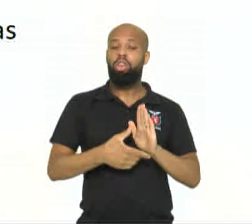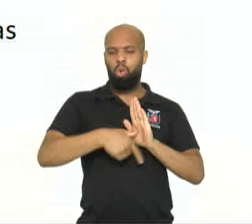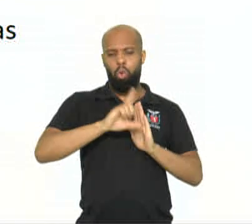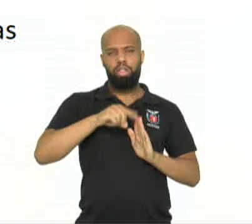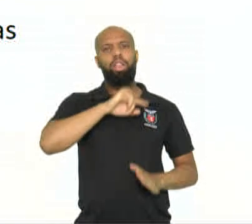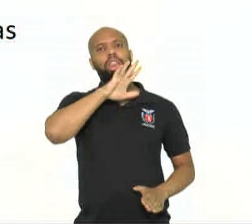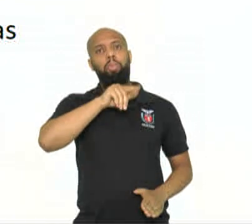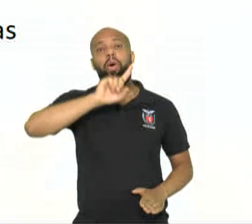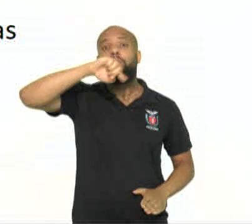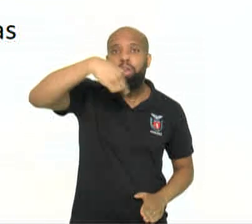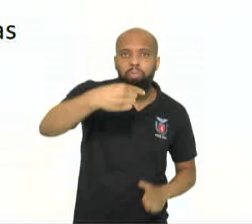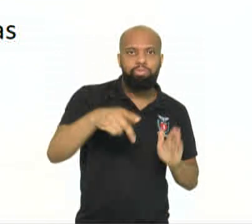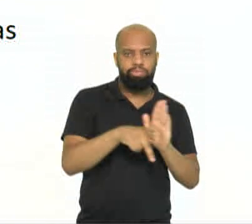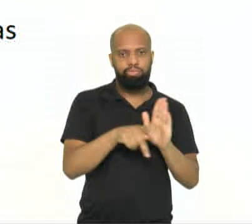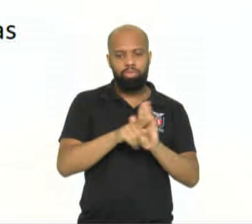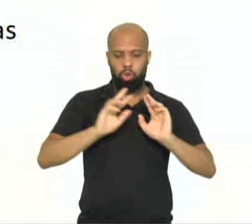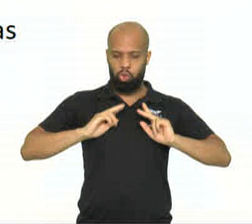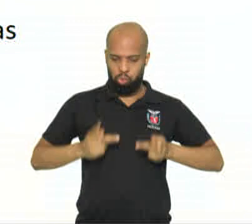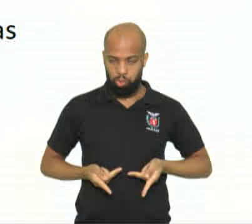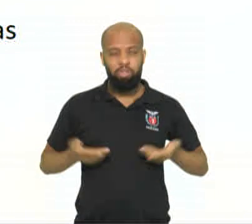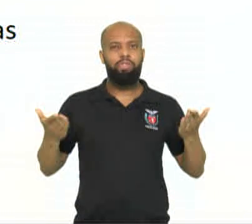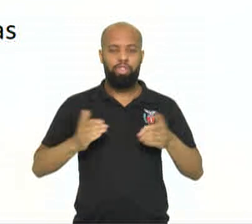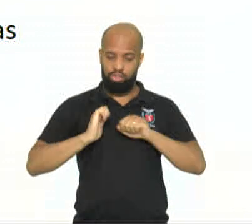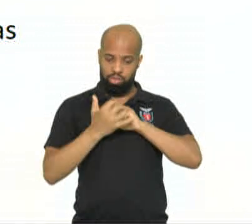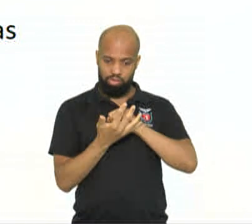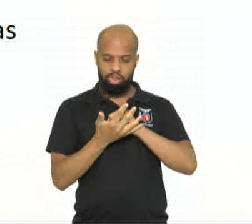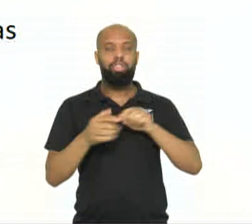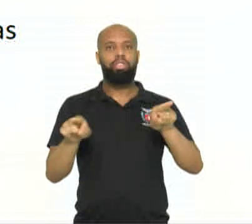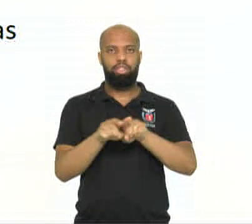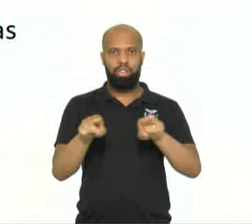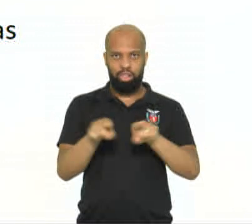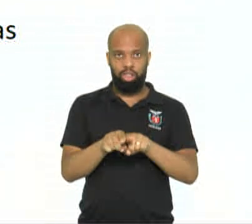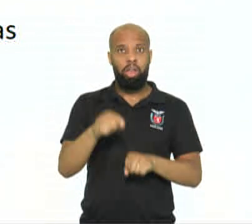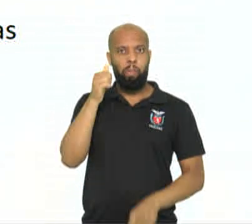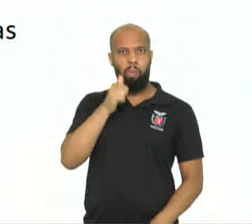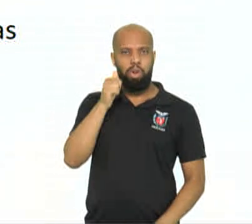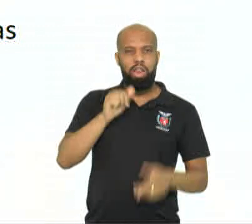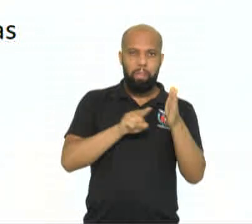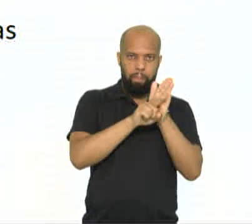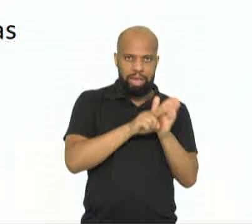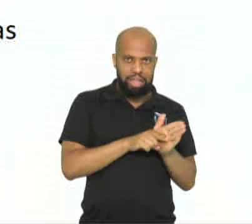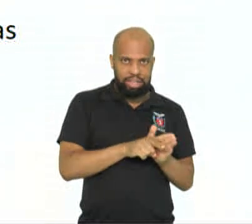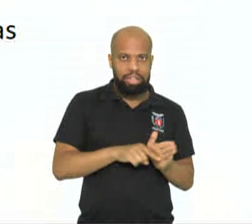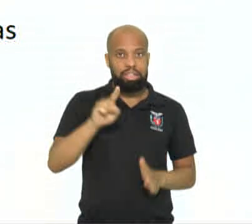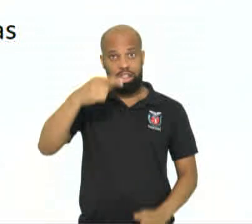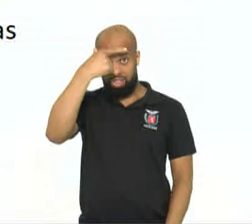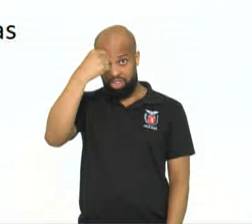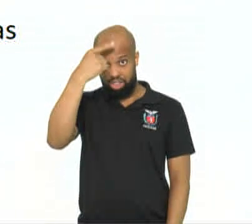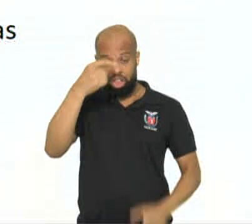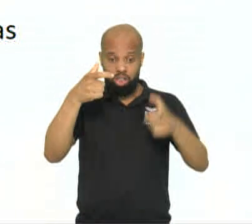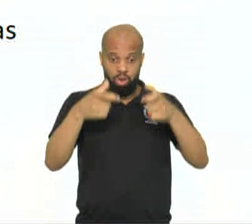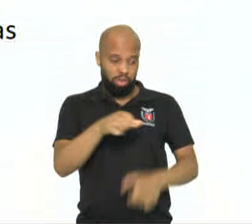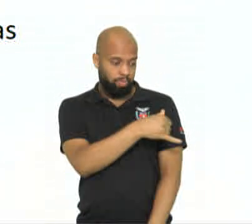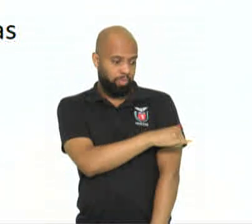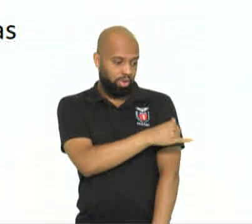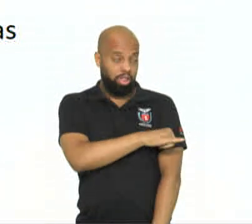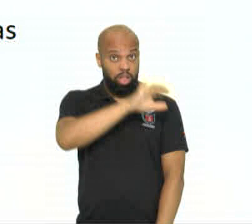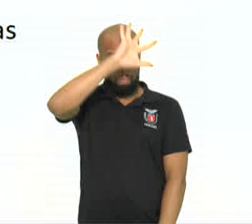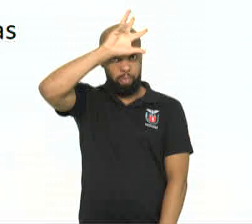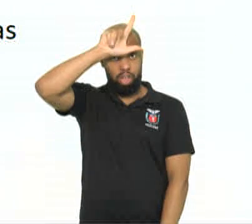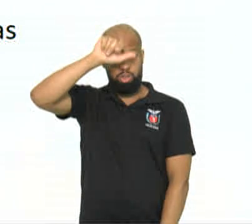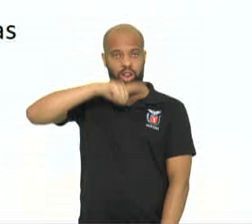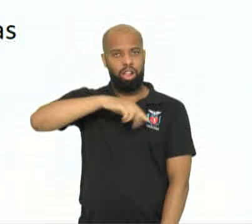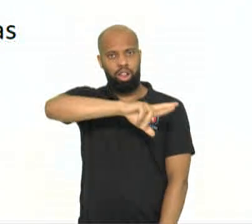ebola e, mais recentemente, a Covid-19, explica Mariana Valle, bióloga da Universidade Federal do Rio de Janeiro. A Amazônia tem uma